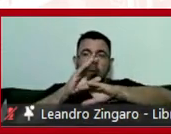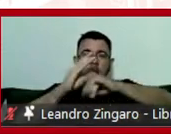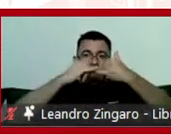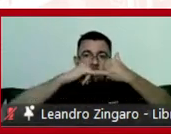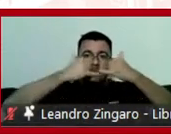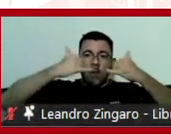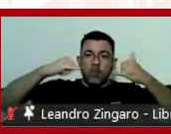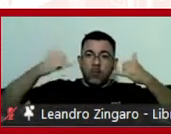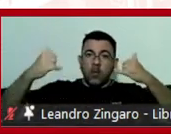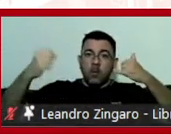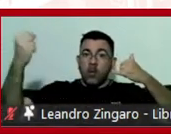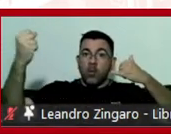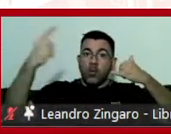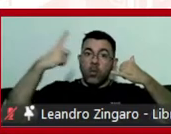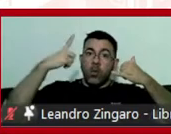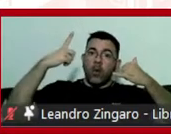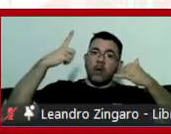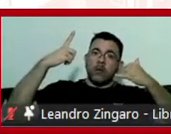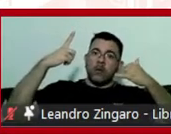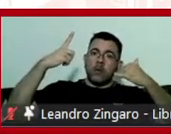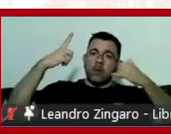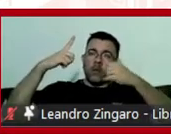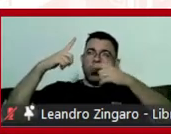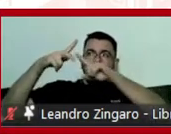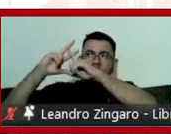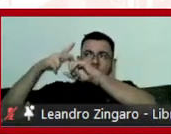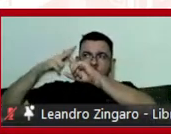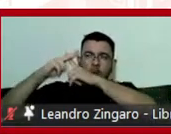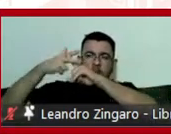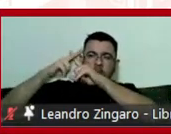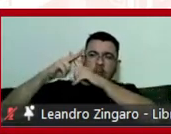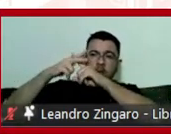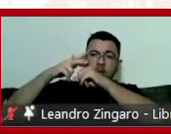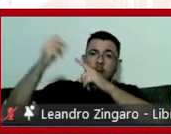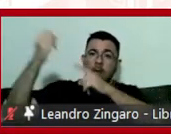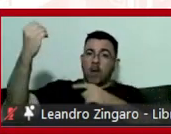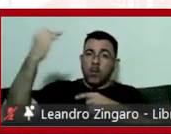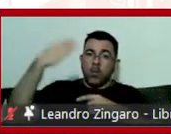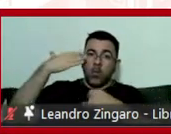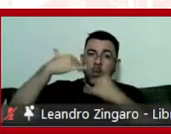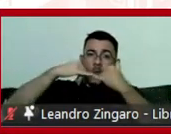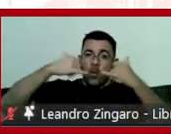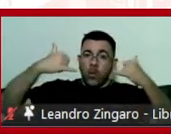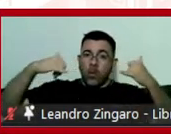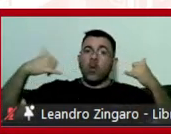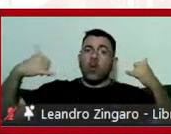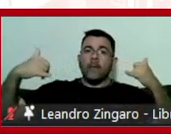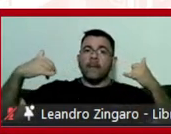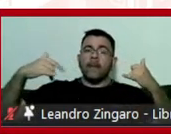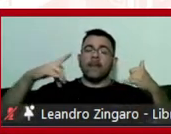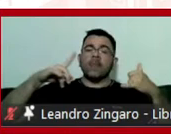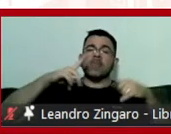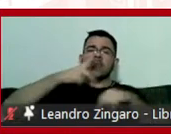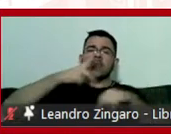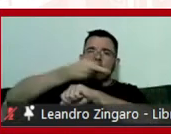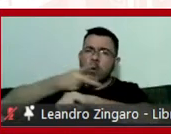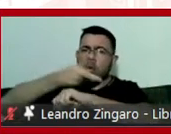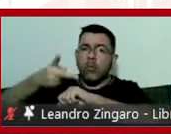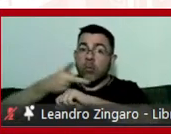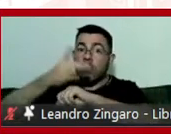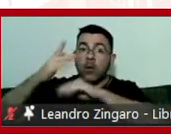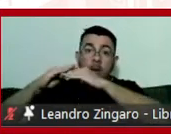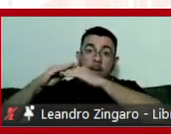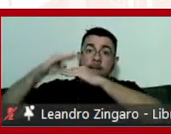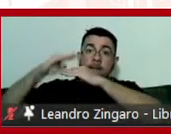tipo um técnico de instalação elétrica específico paraa energia solar e aí a procura hoje é muito alta né então você tem que modernizando os